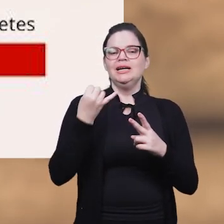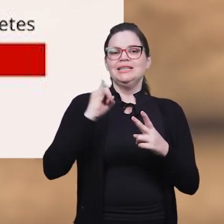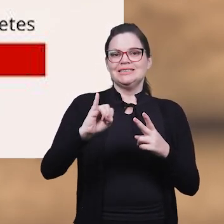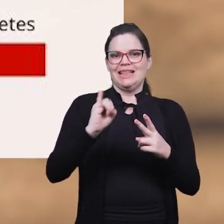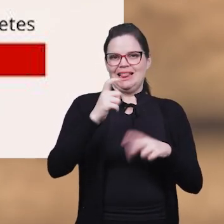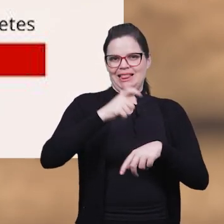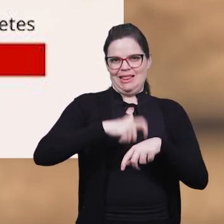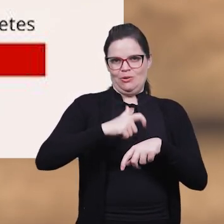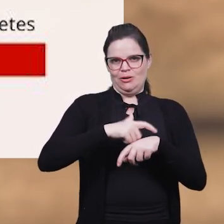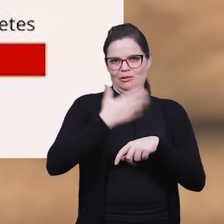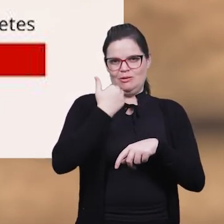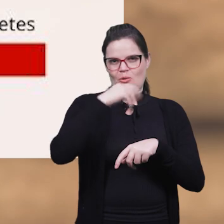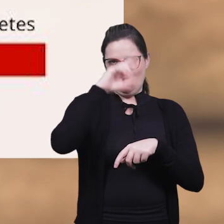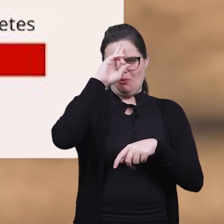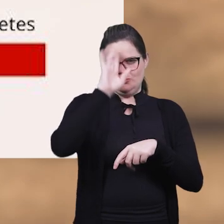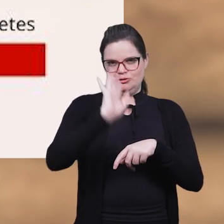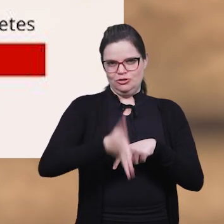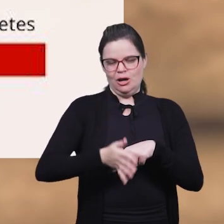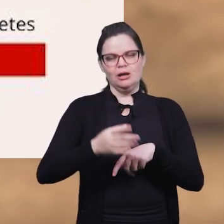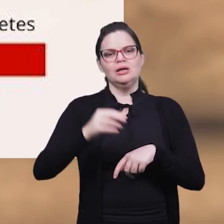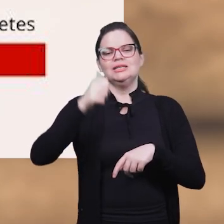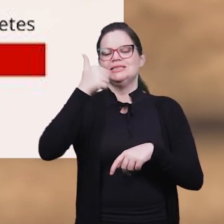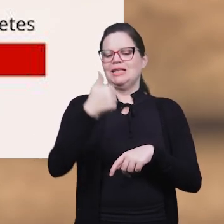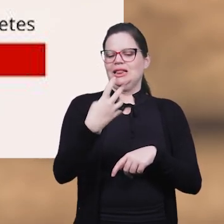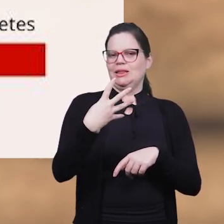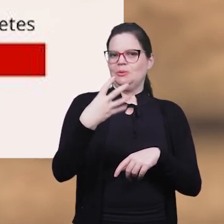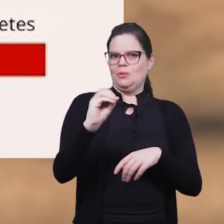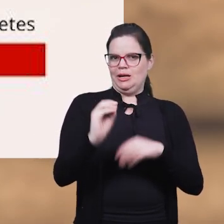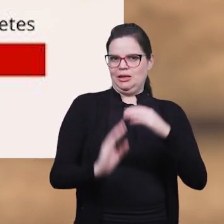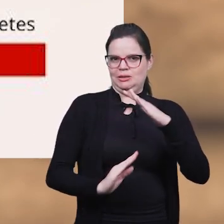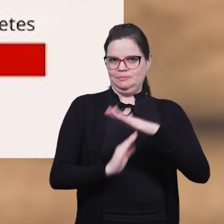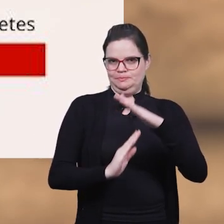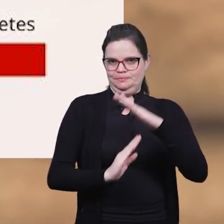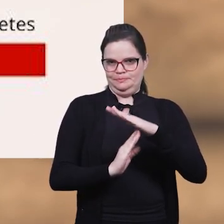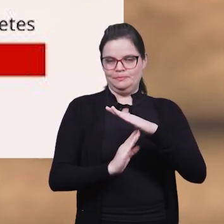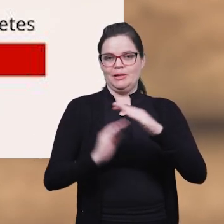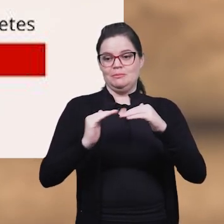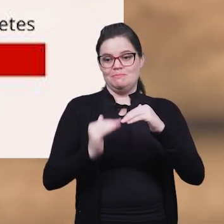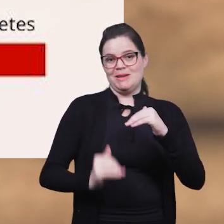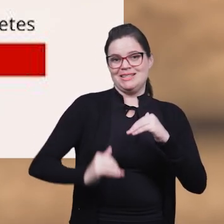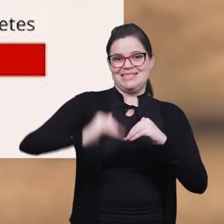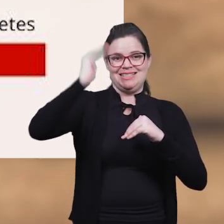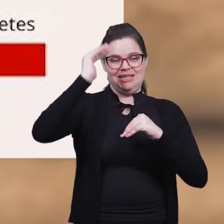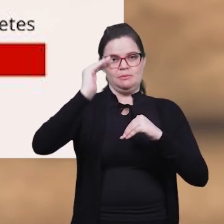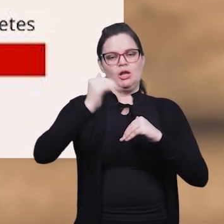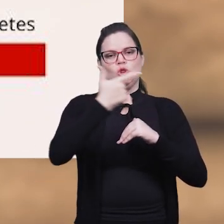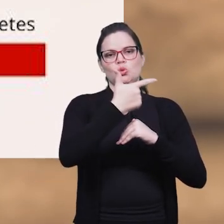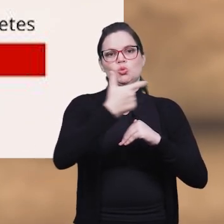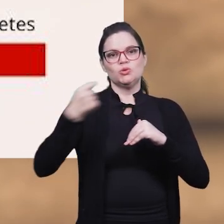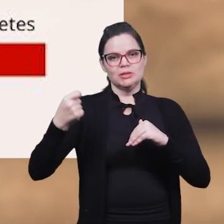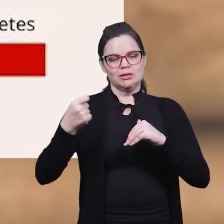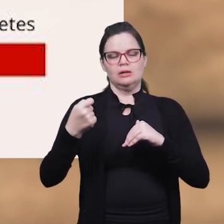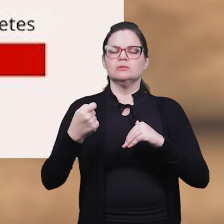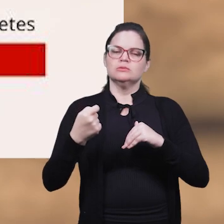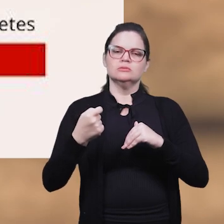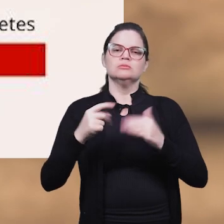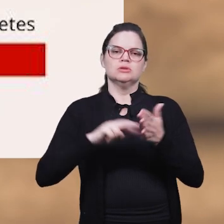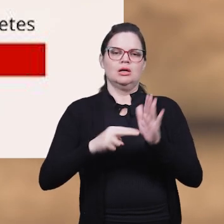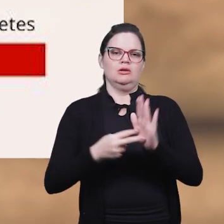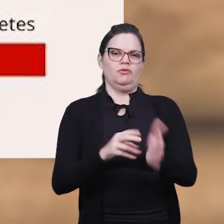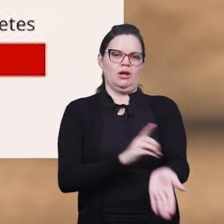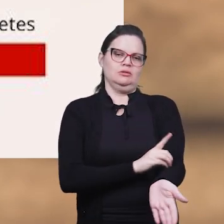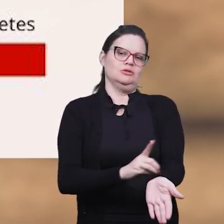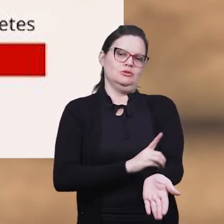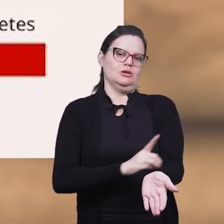de 140 a 199, intolerância à glicose, acima de 200 decilitros,